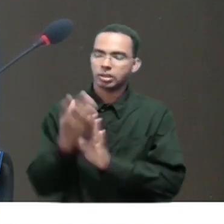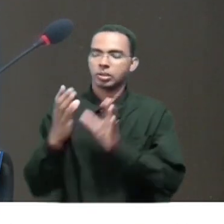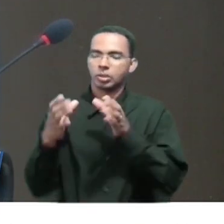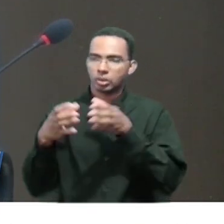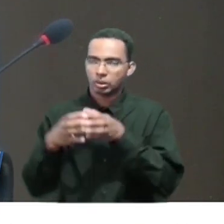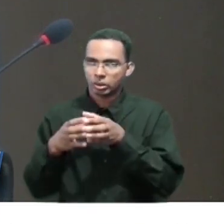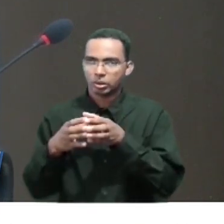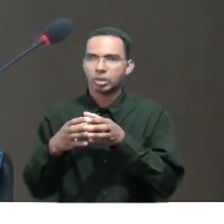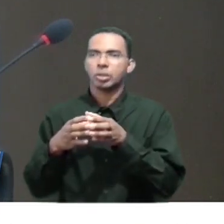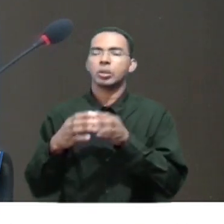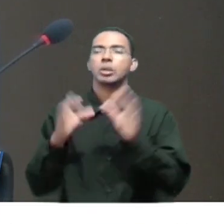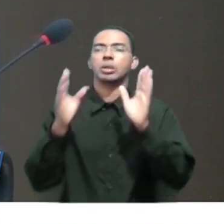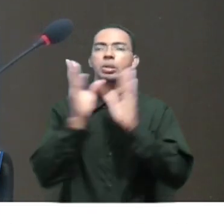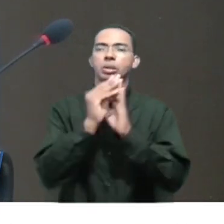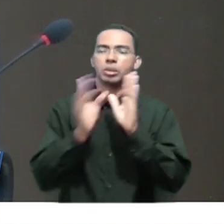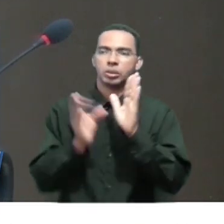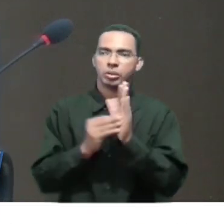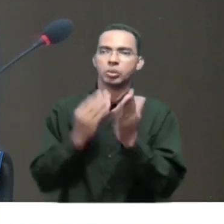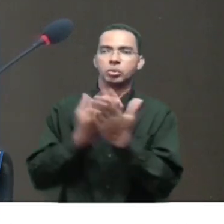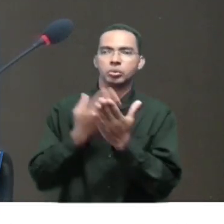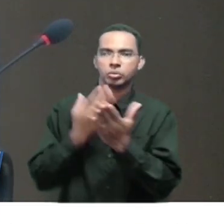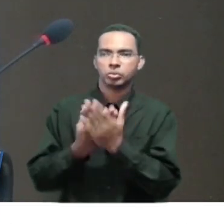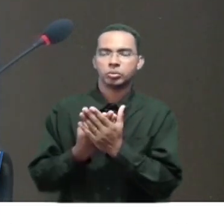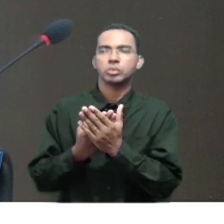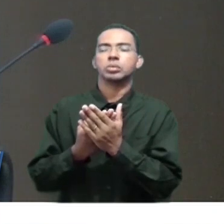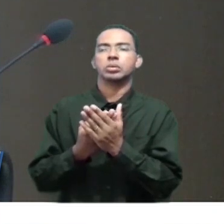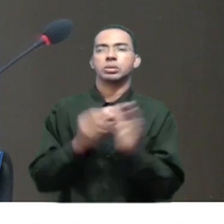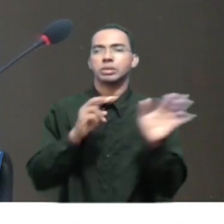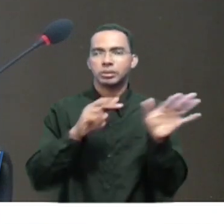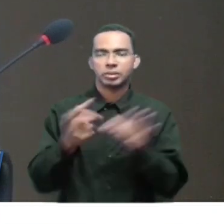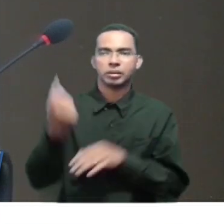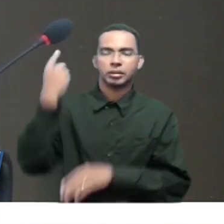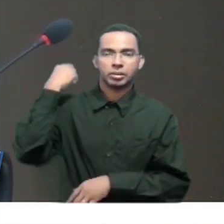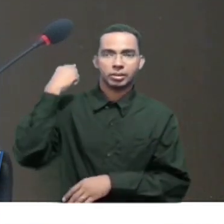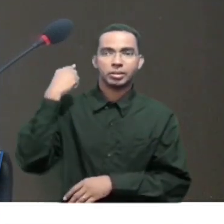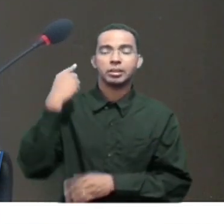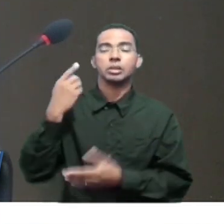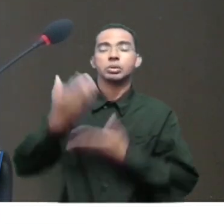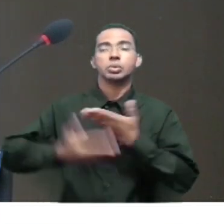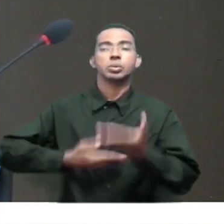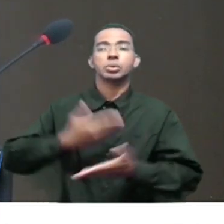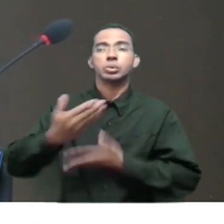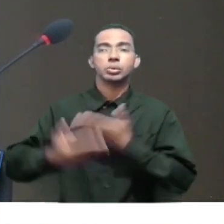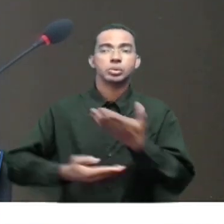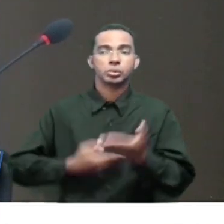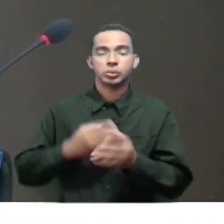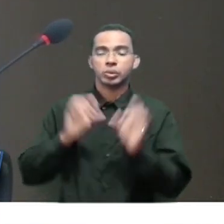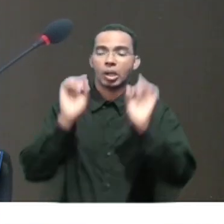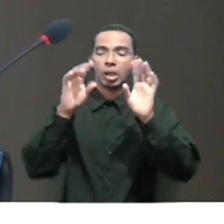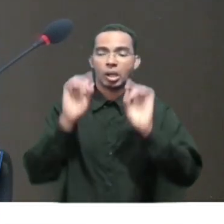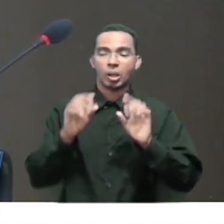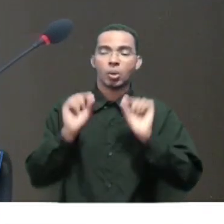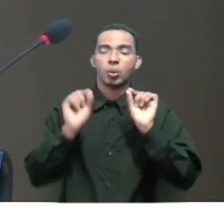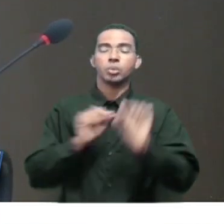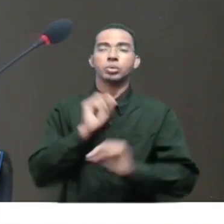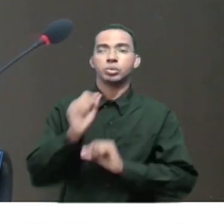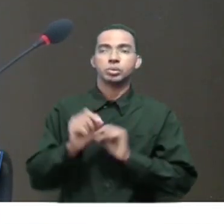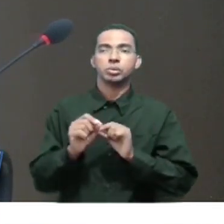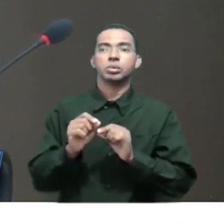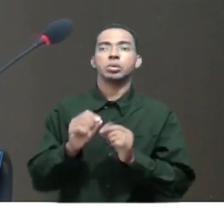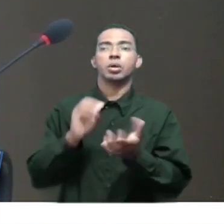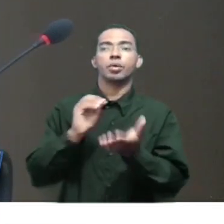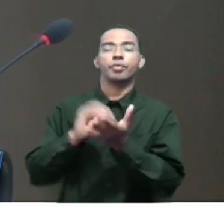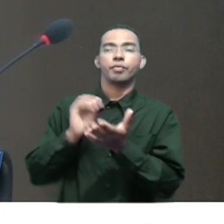de estudos de assuntos relevantes, a semana passada, para tratar especificamente da má gestão na